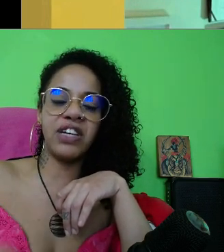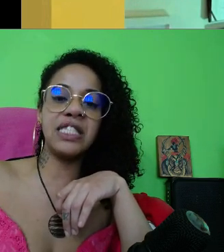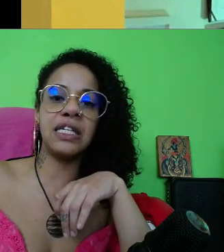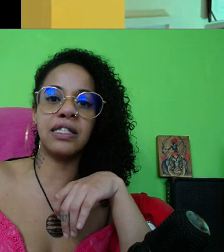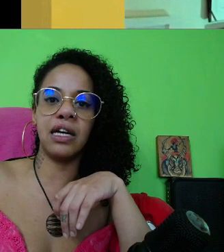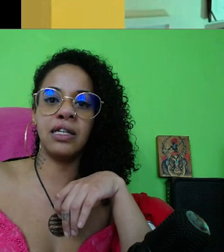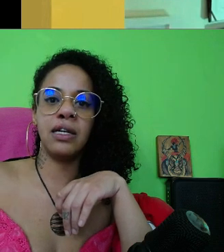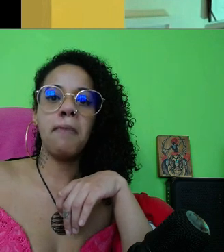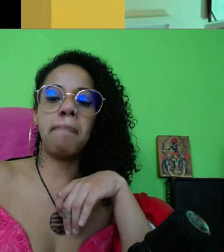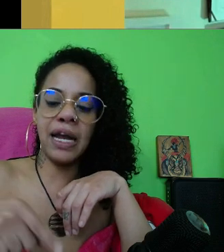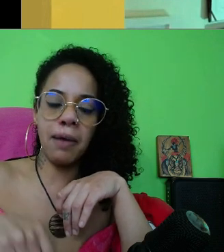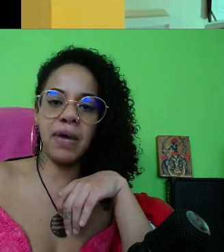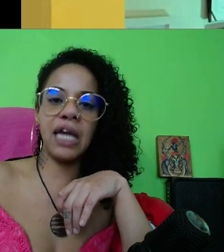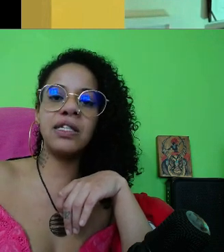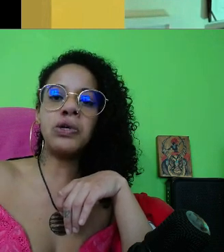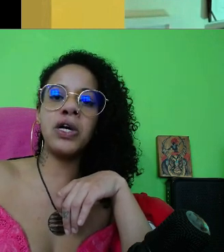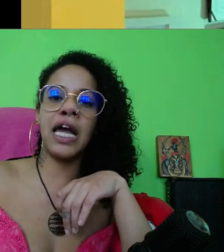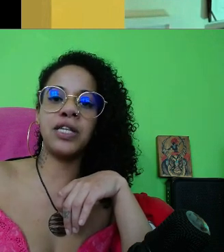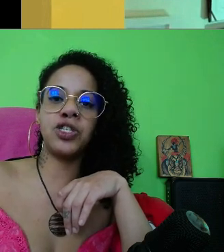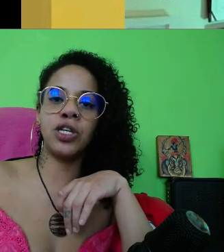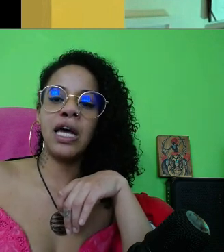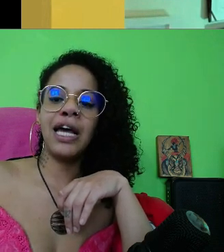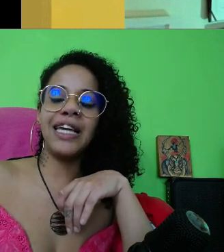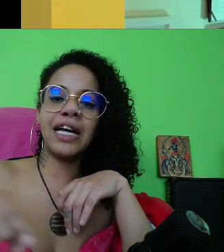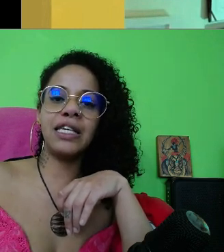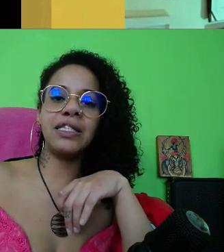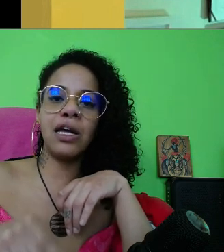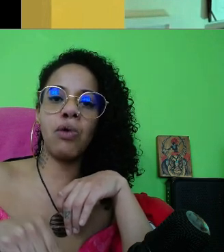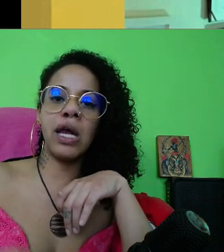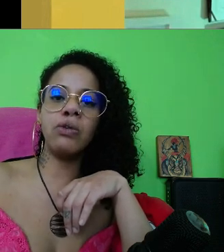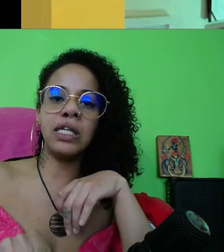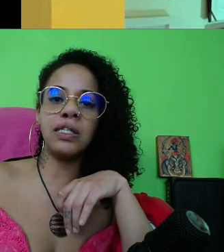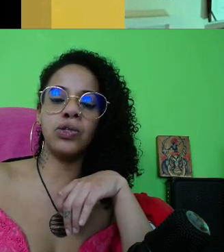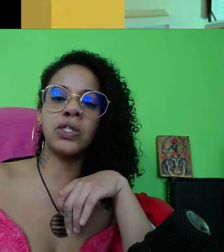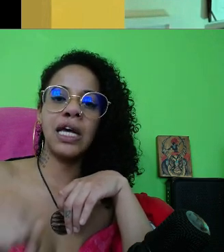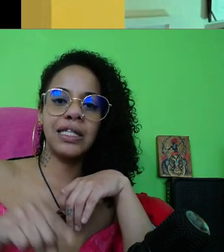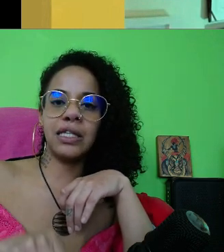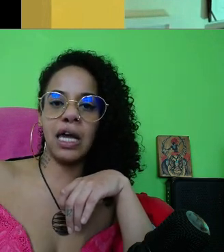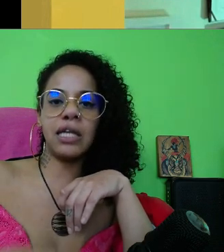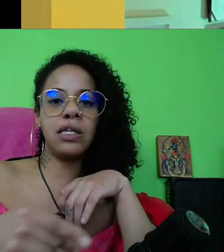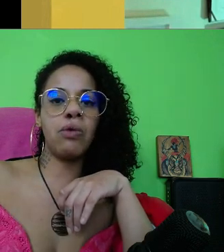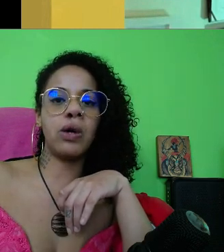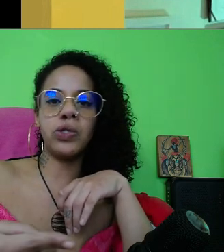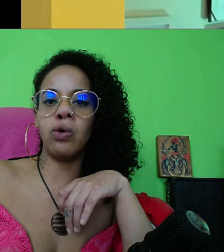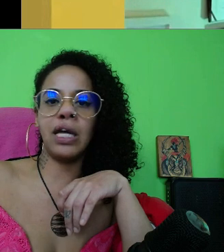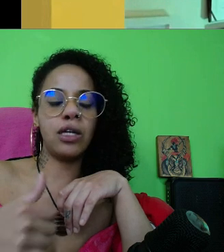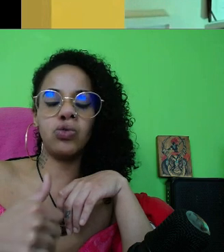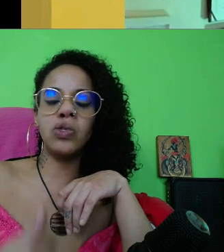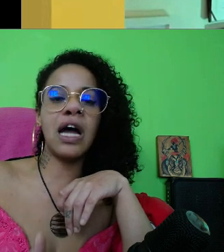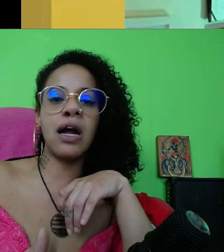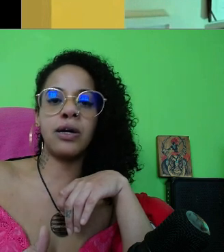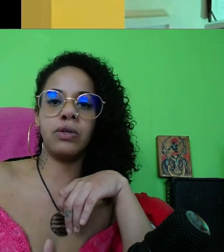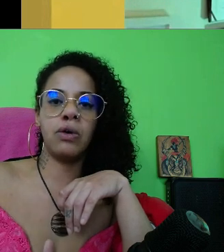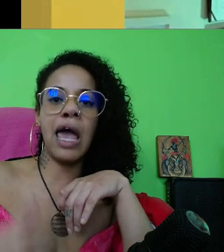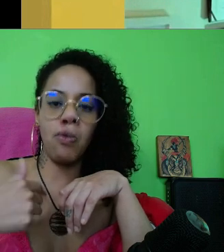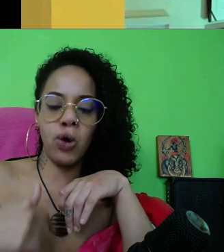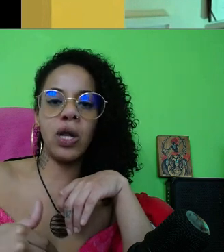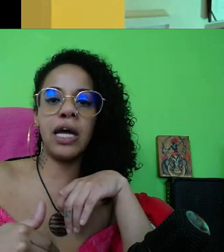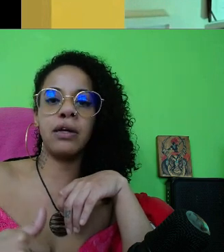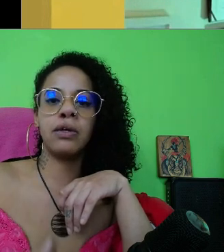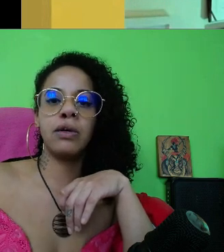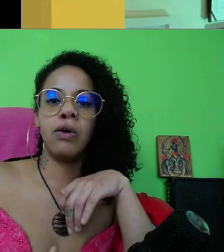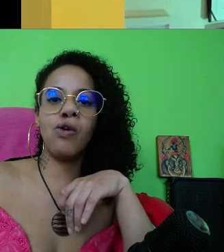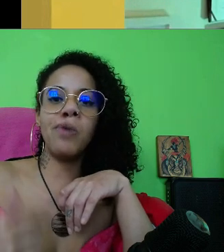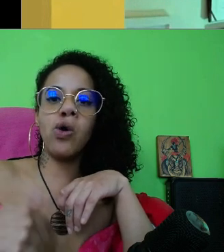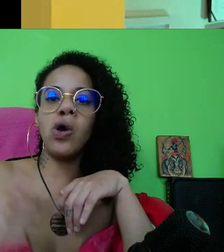burguesa fascista Parabéns ao nordeste e aqui serão enaltecidos se esse não é o seu rolê tá tudo certo é